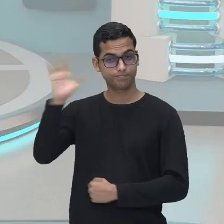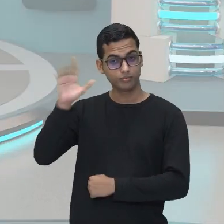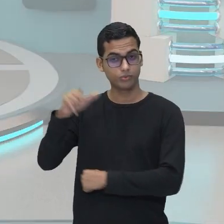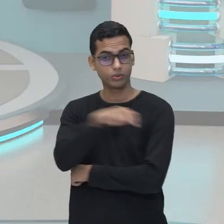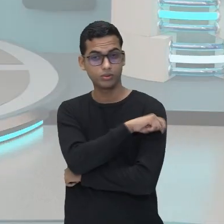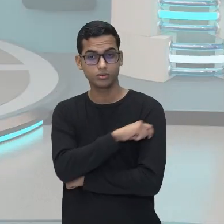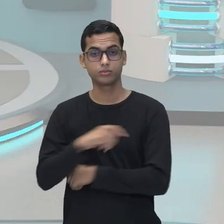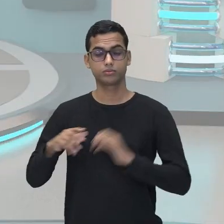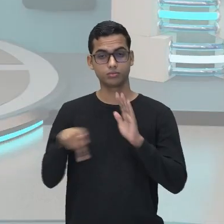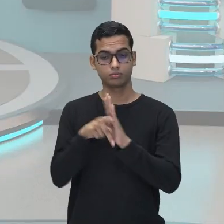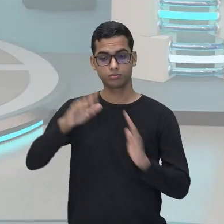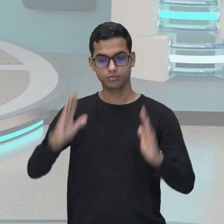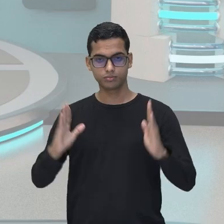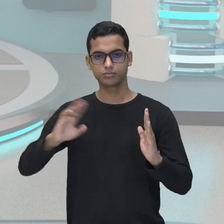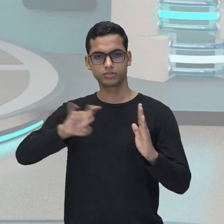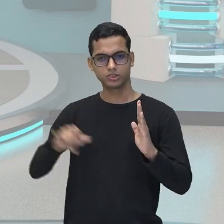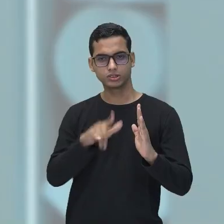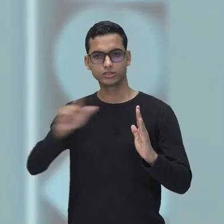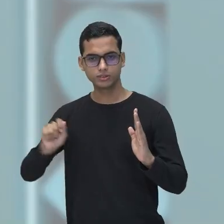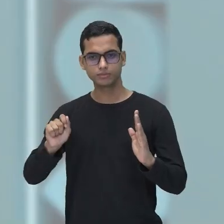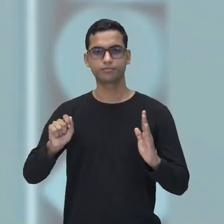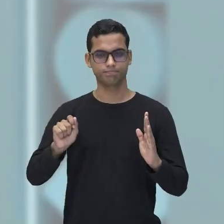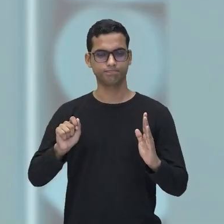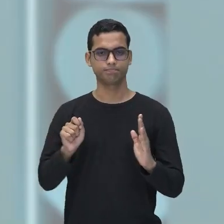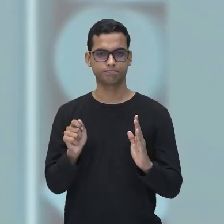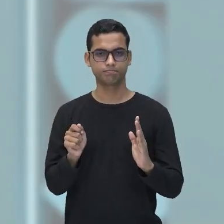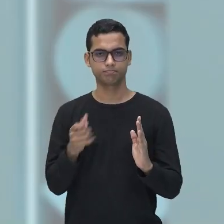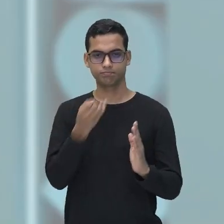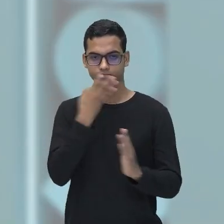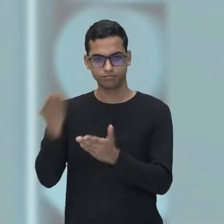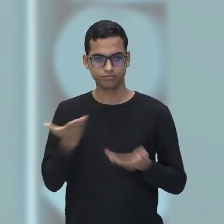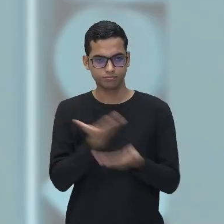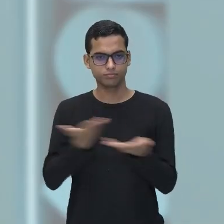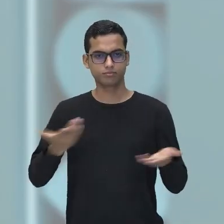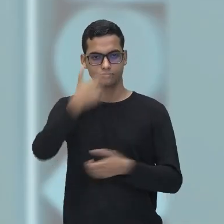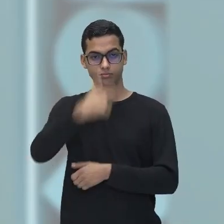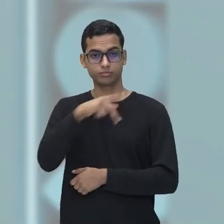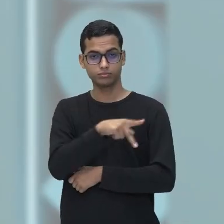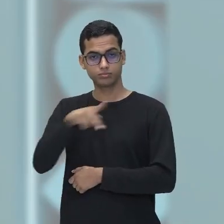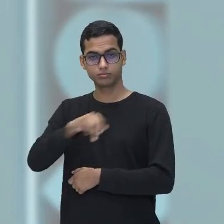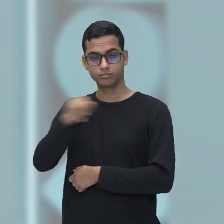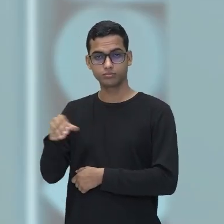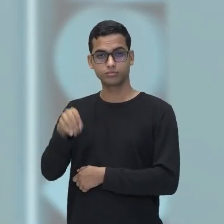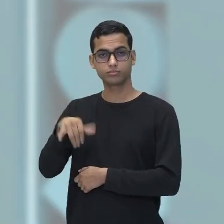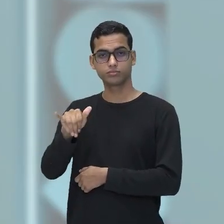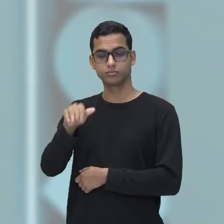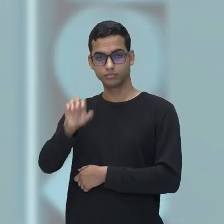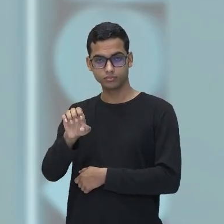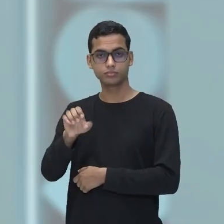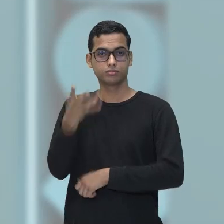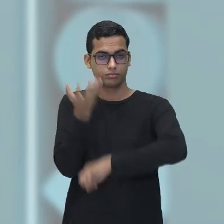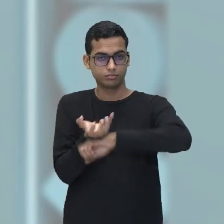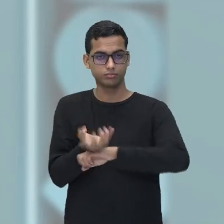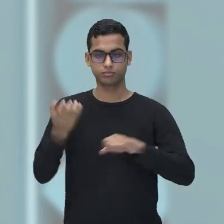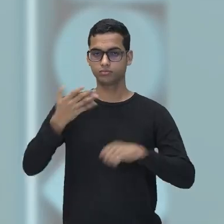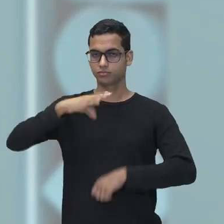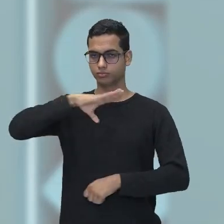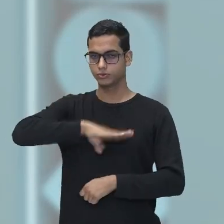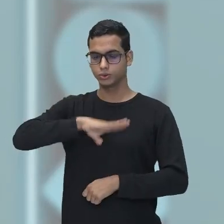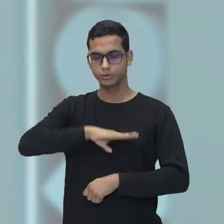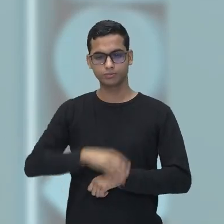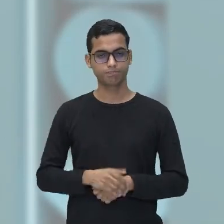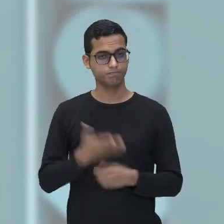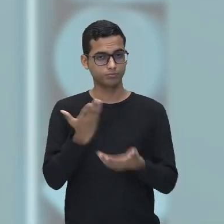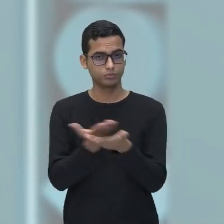turmas da EJA, bem-vindos a esta aula. Eu sou a professora Joyce Martins, do componente curricular de língua portuguesa.